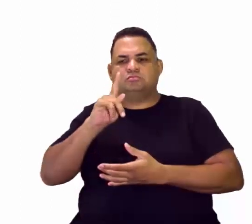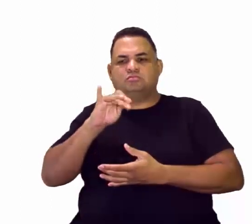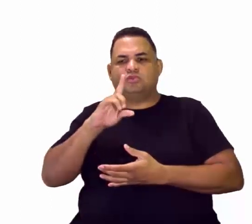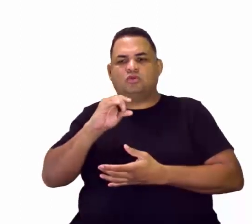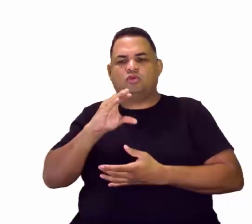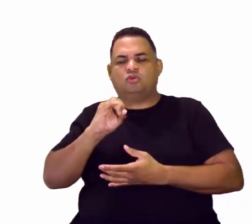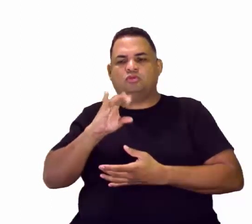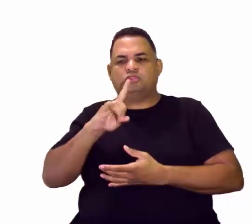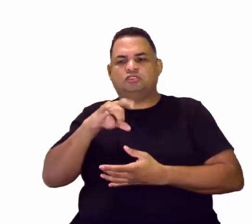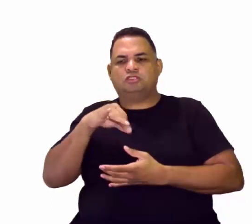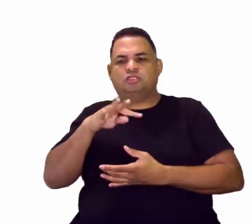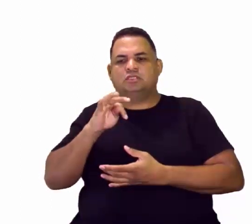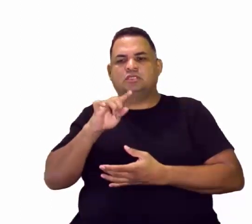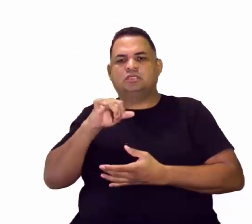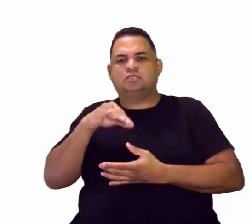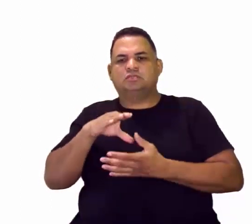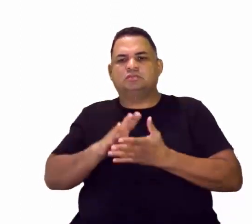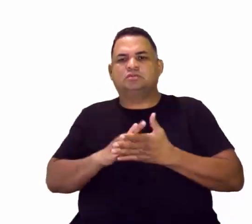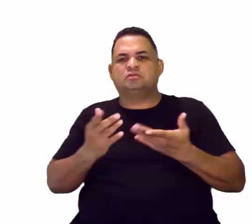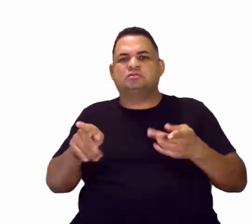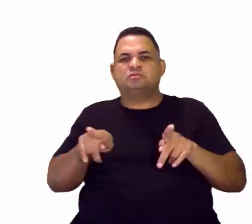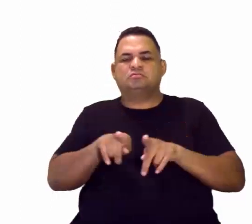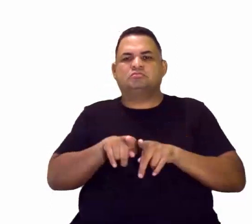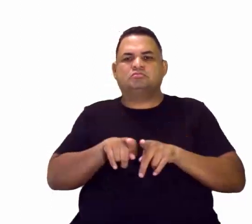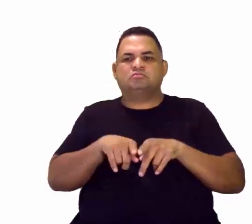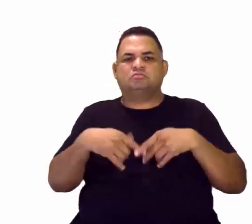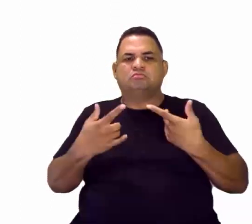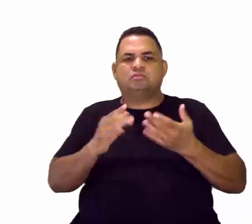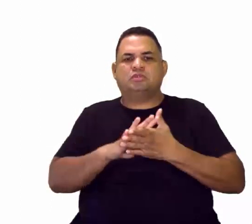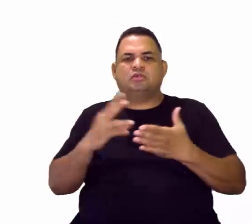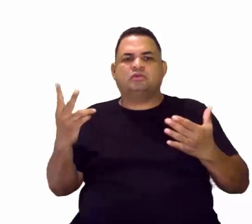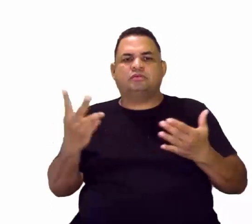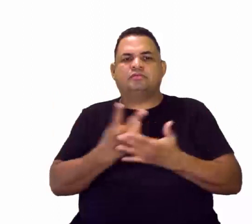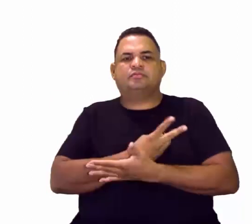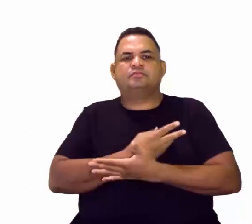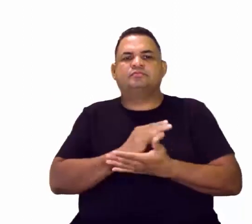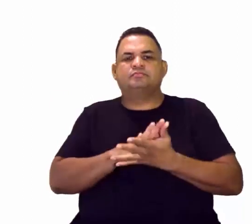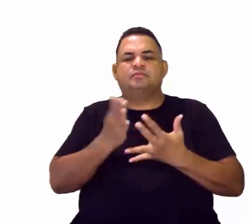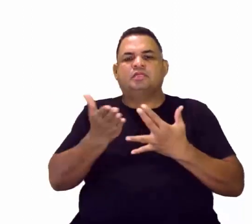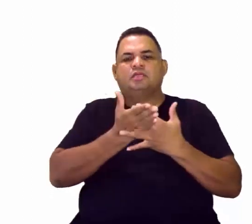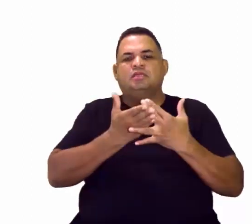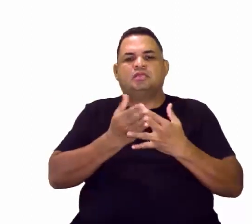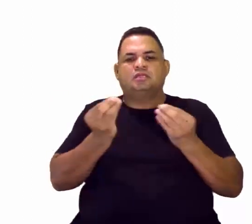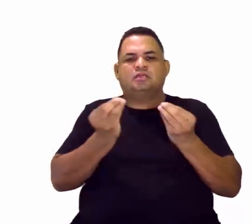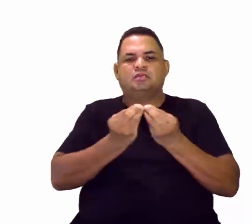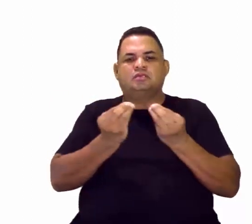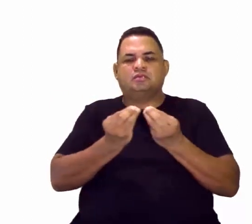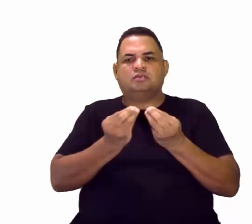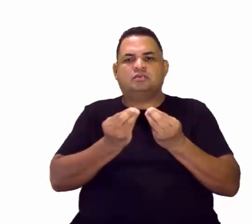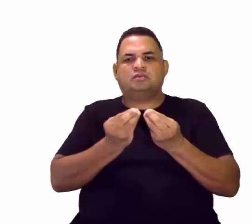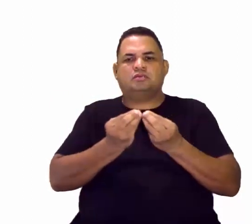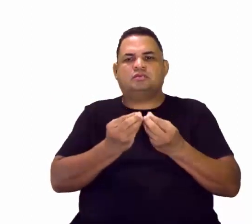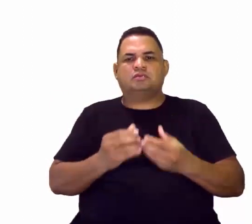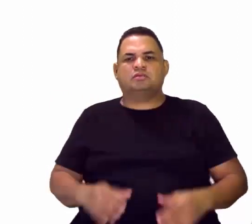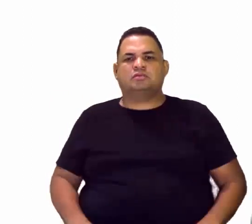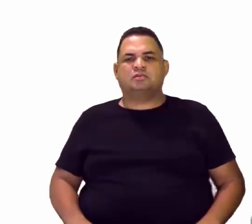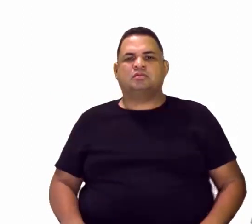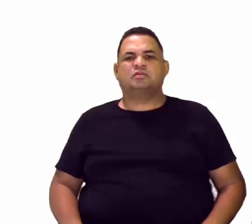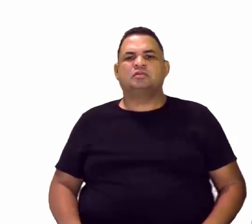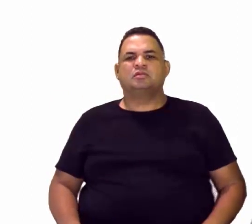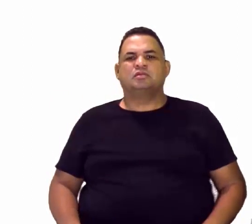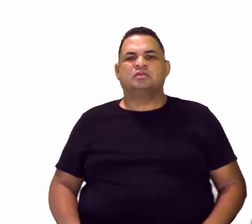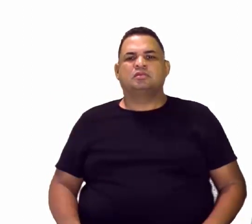é chamada de força de London. E é bom lembrar que ela ocorre entre moléculas, pessoal, vamos desprezar